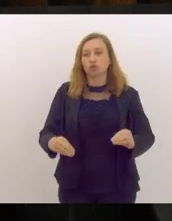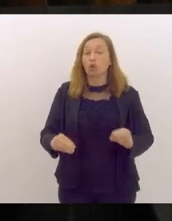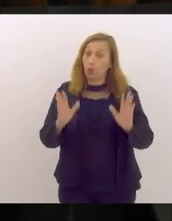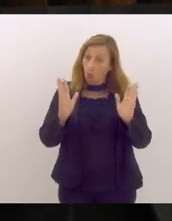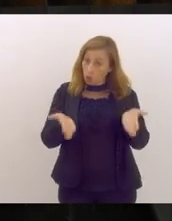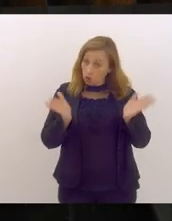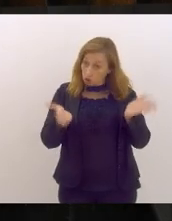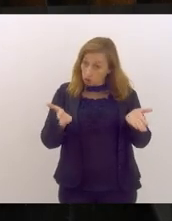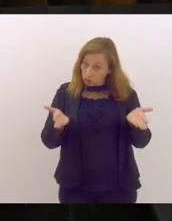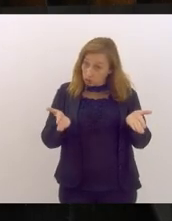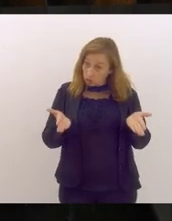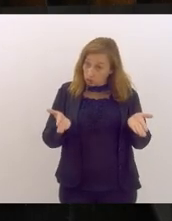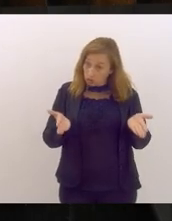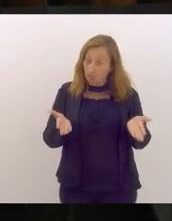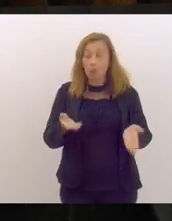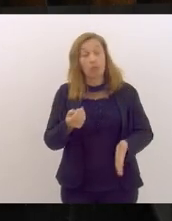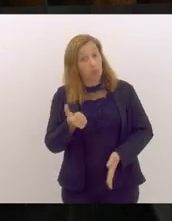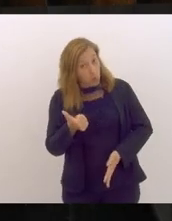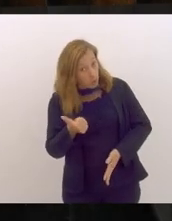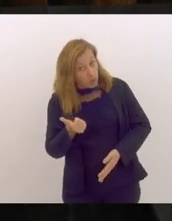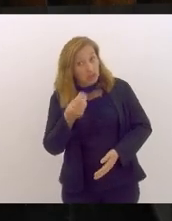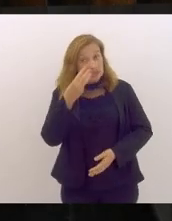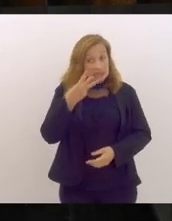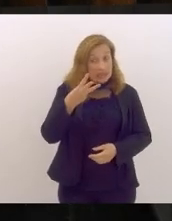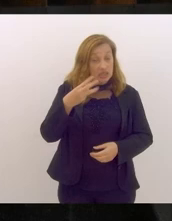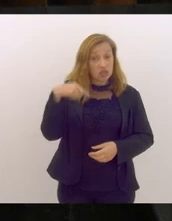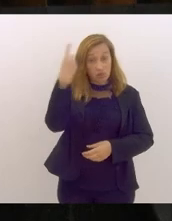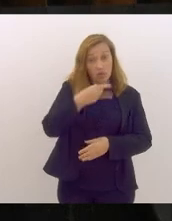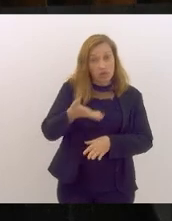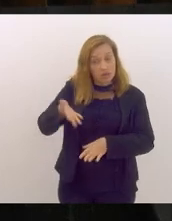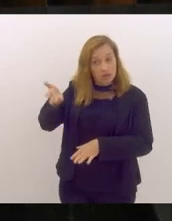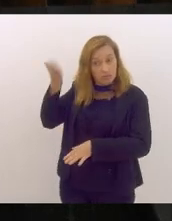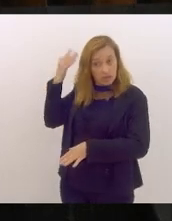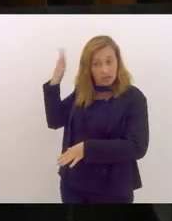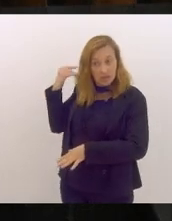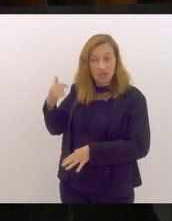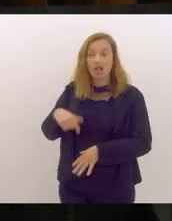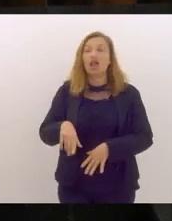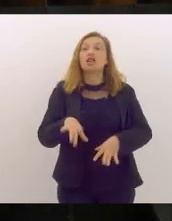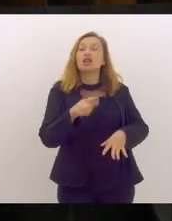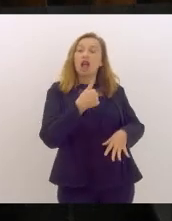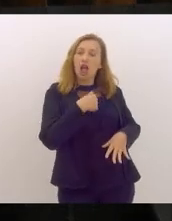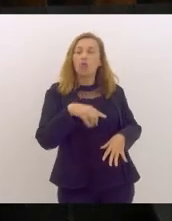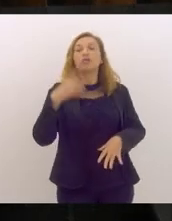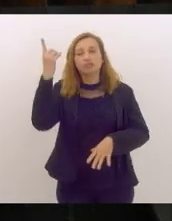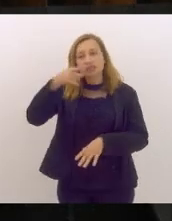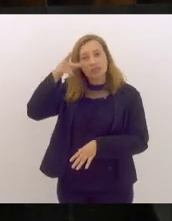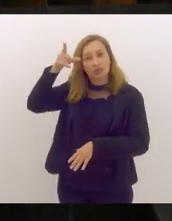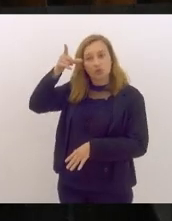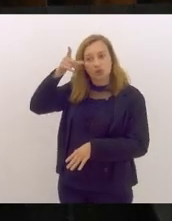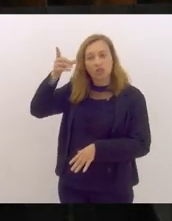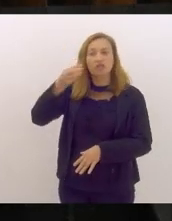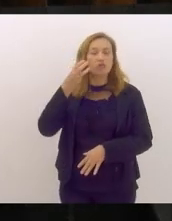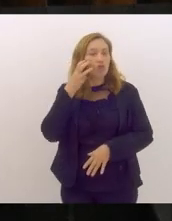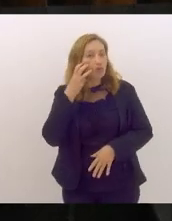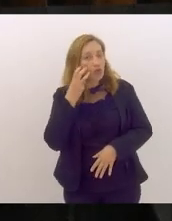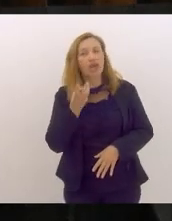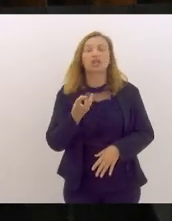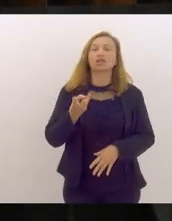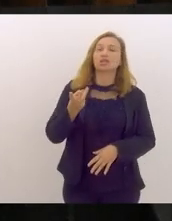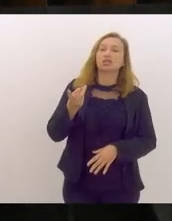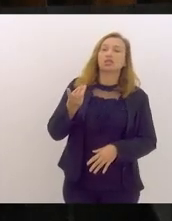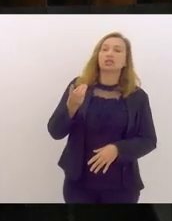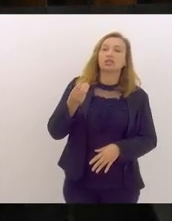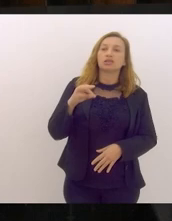Hoje, ainda há pouco, há 3 horas atrás, eu, deputada Lucinha, deputado Valdec,